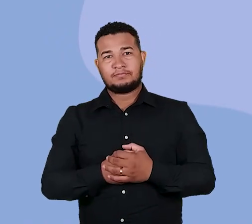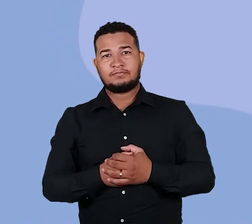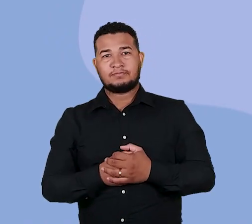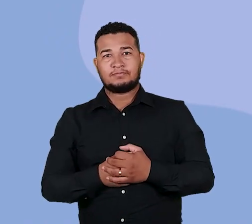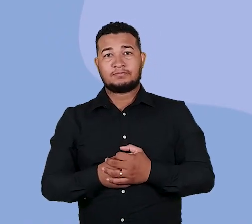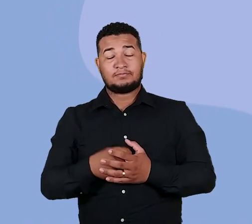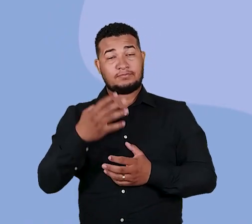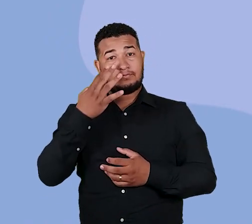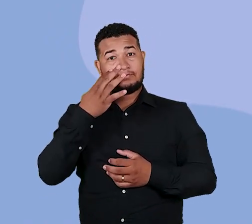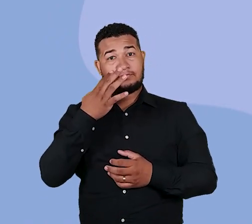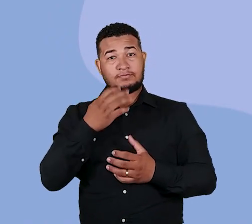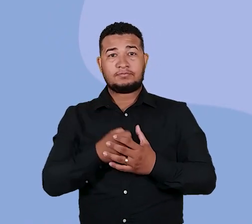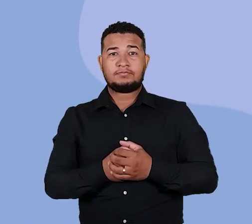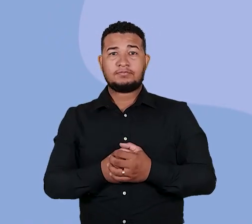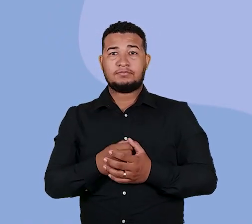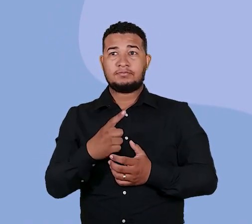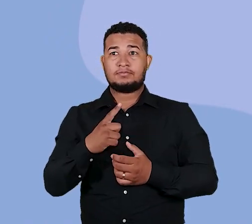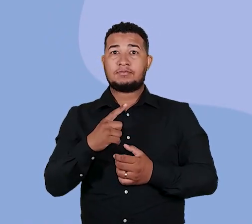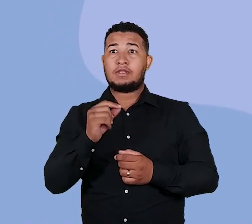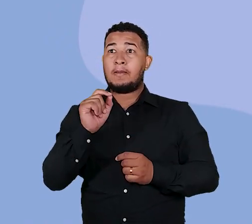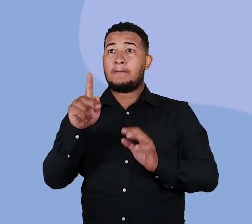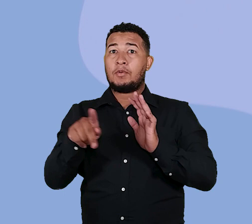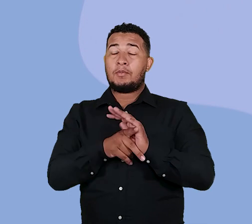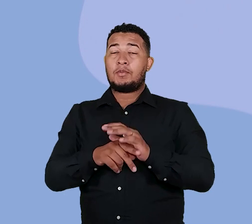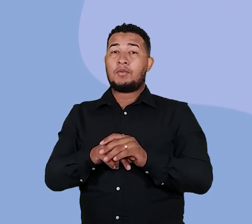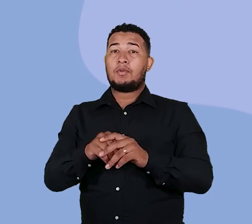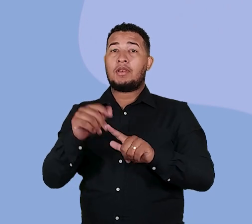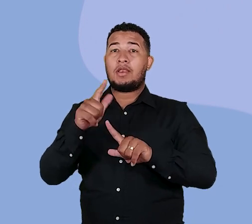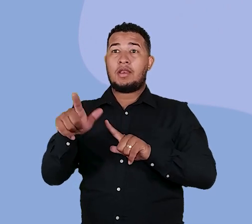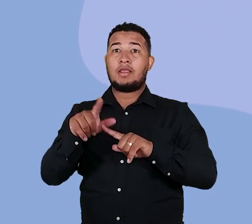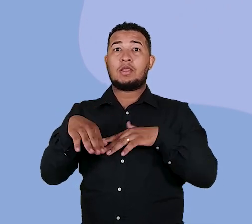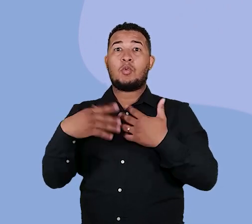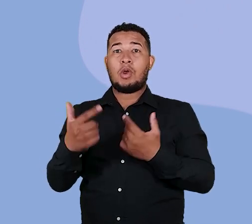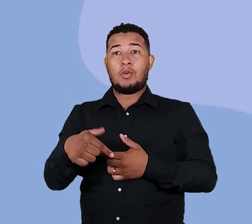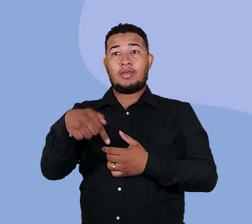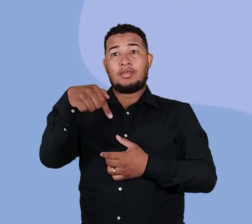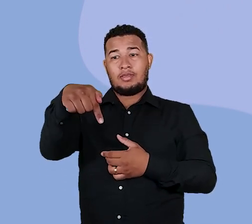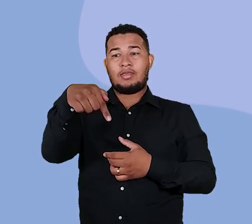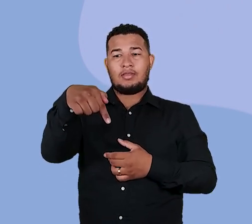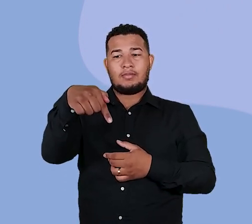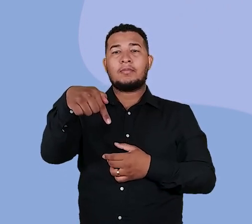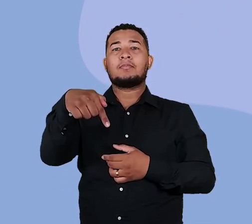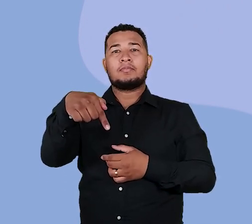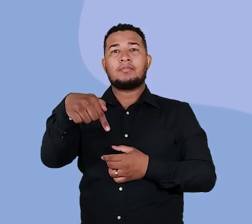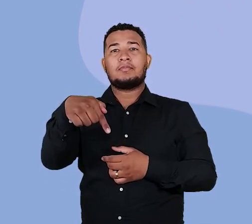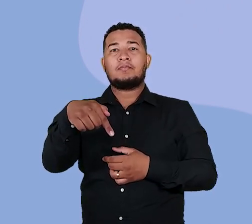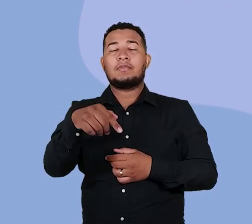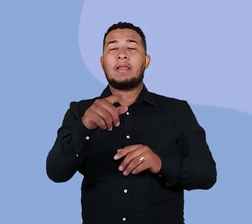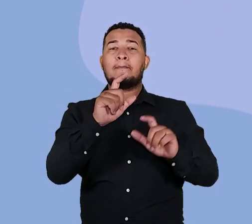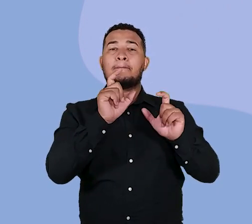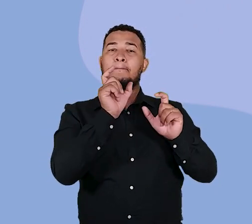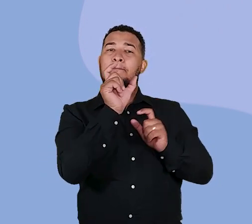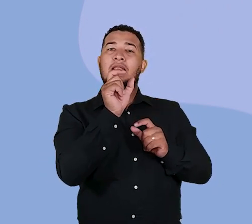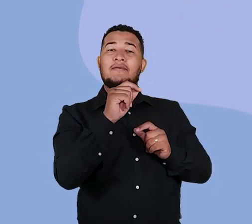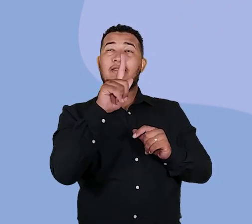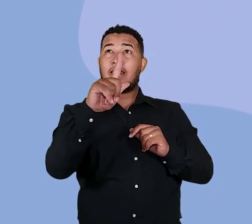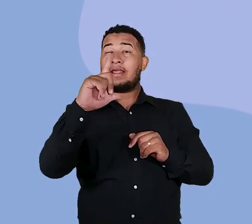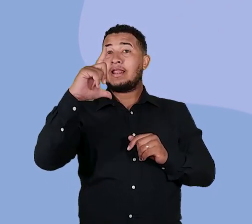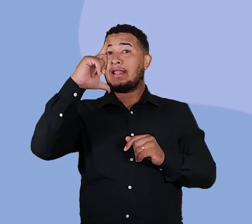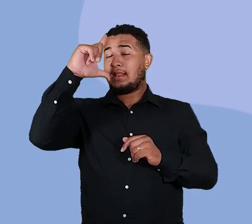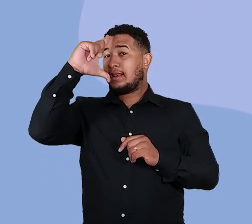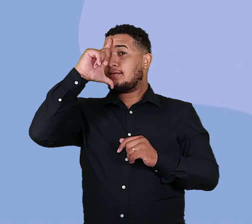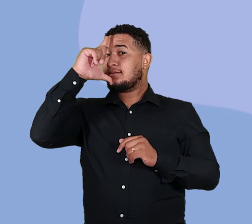liga aí. Representado por Q, da palavra quociente em latim, são